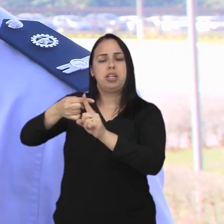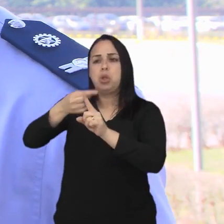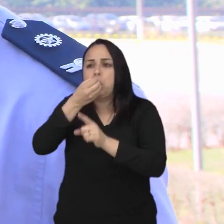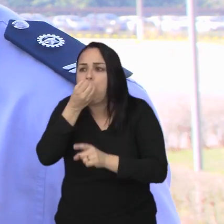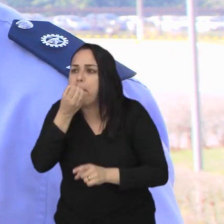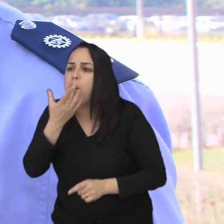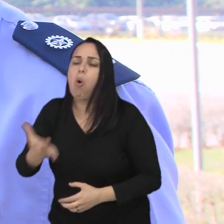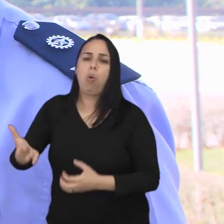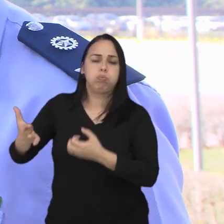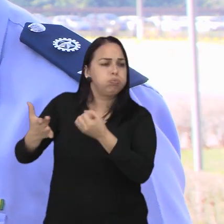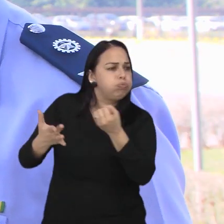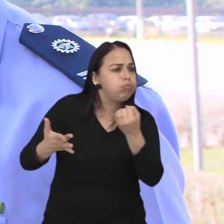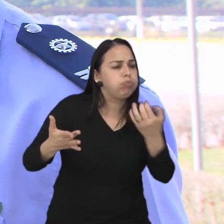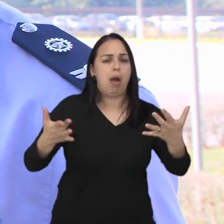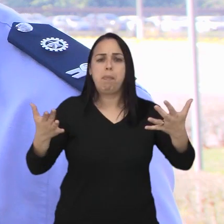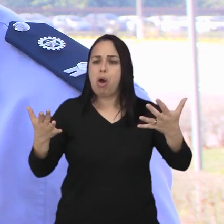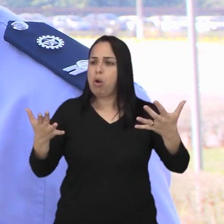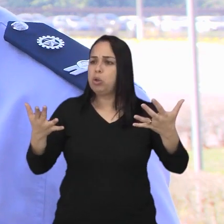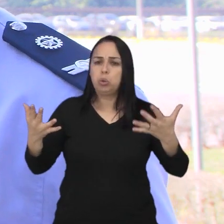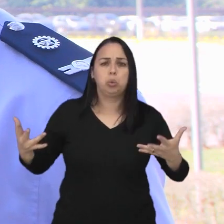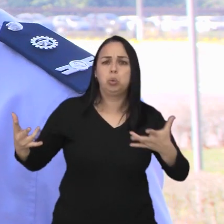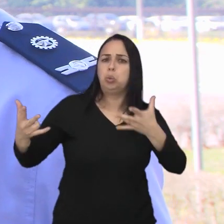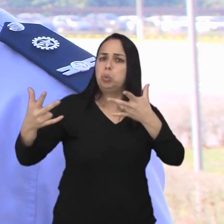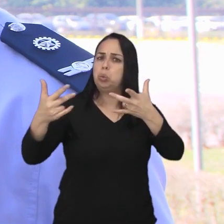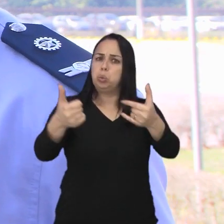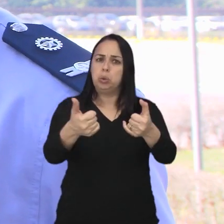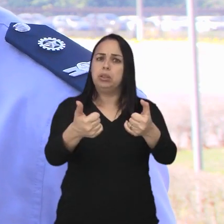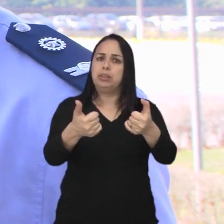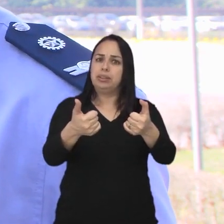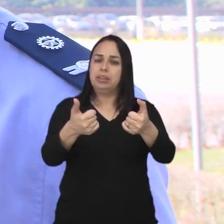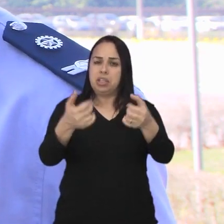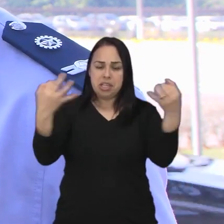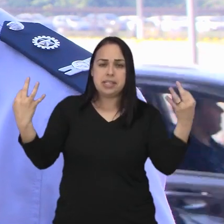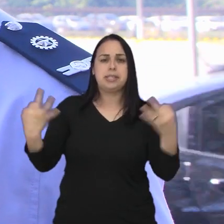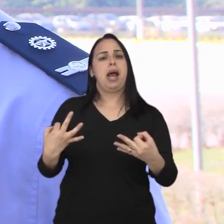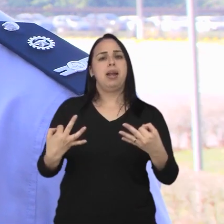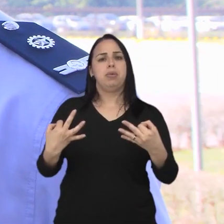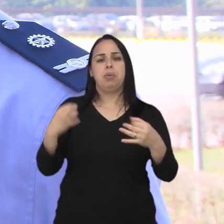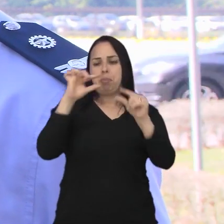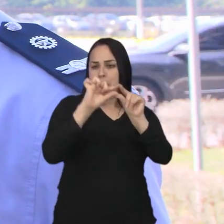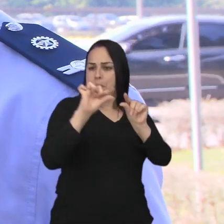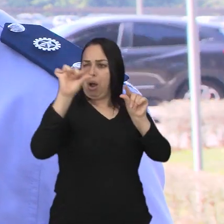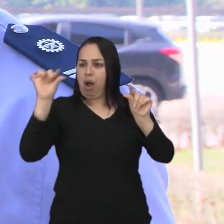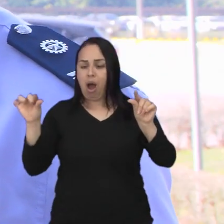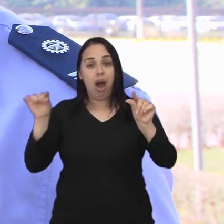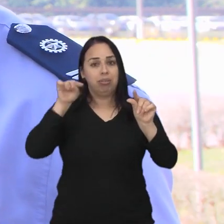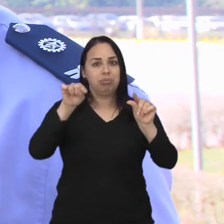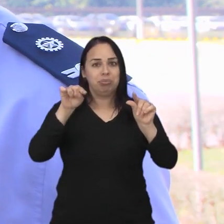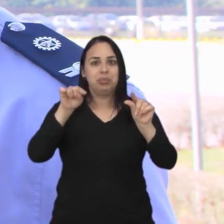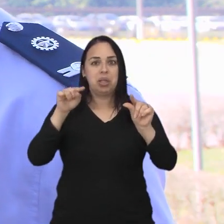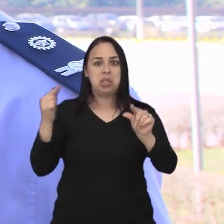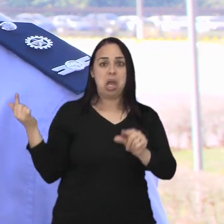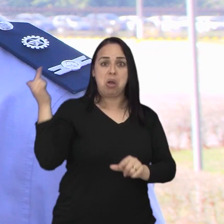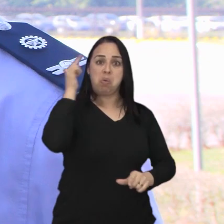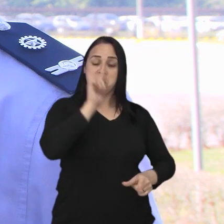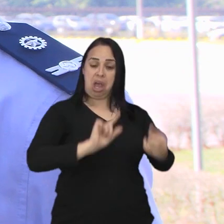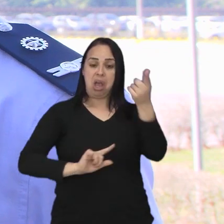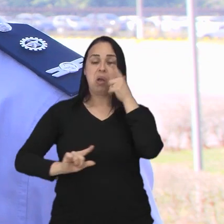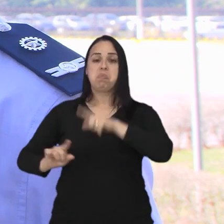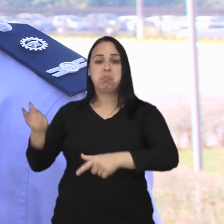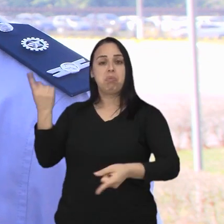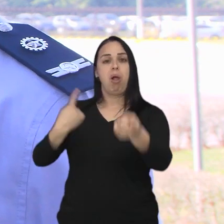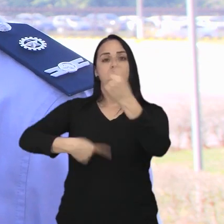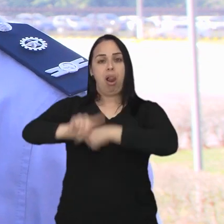que é bom, tudo que funciona e tudo que é correto, né? Por meio do qual se alcança um